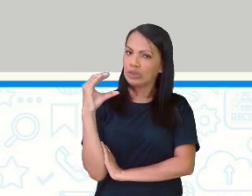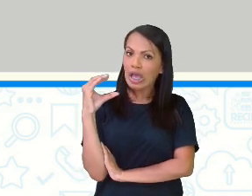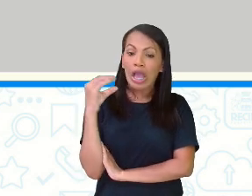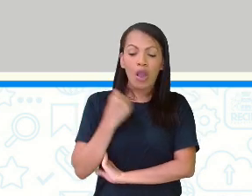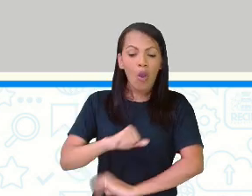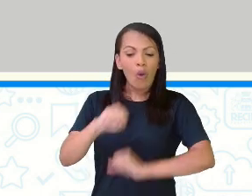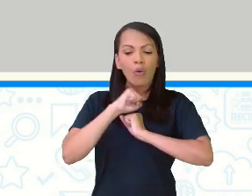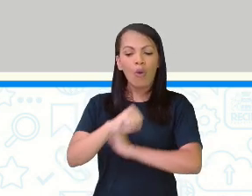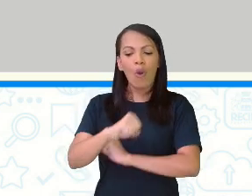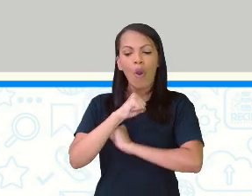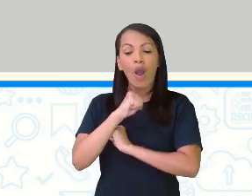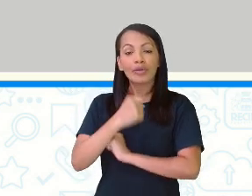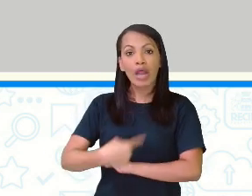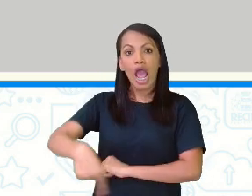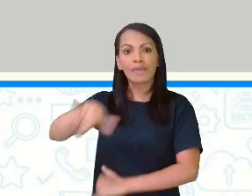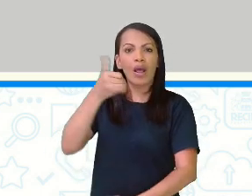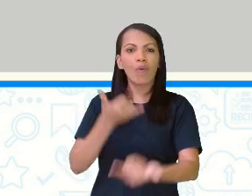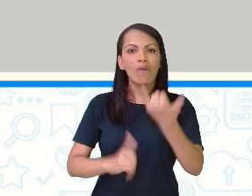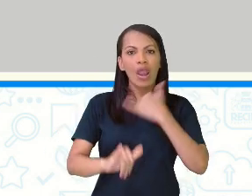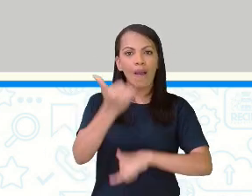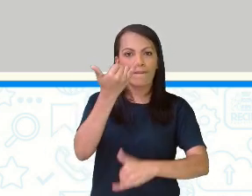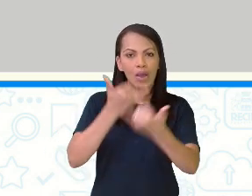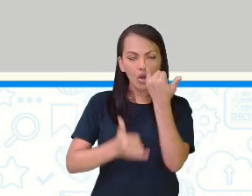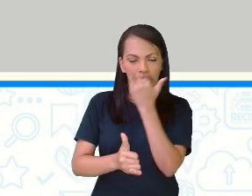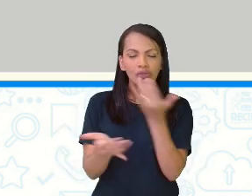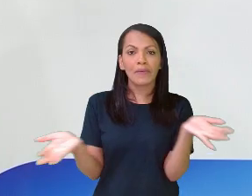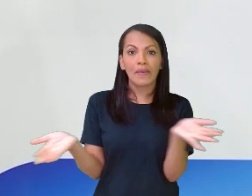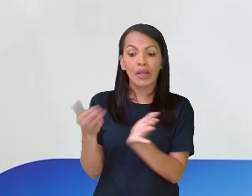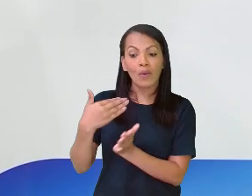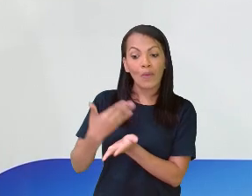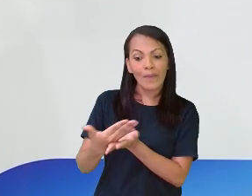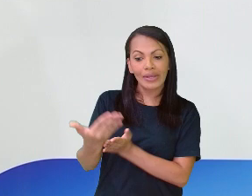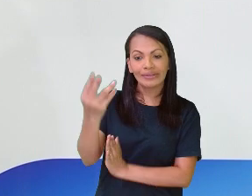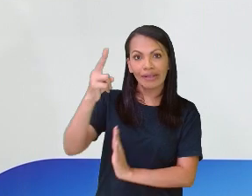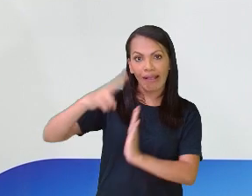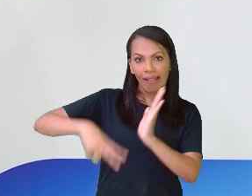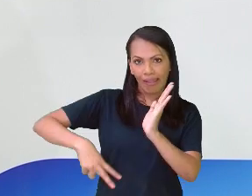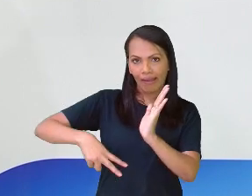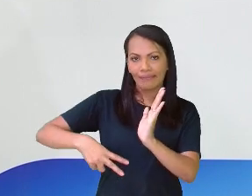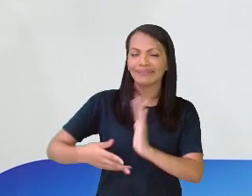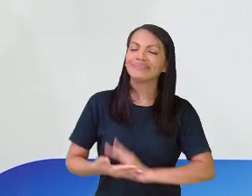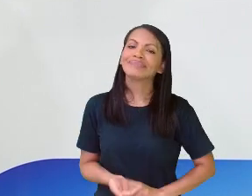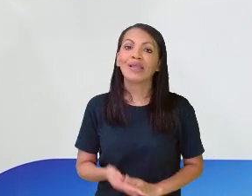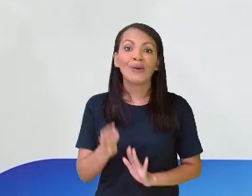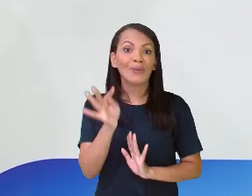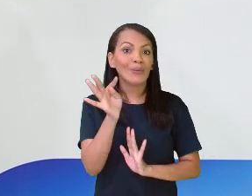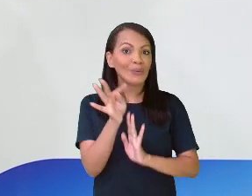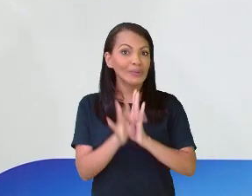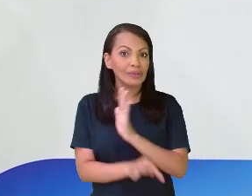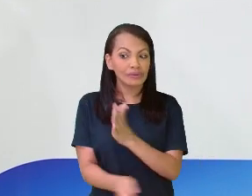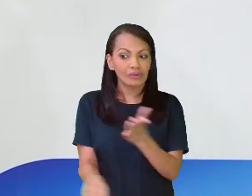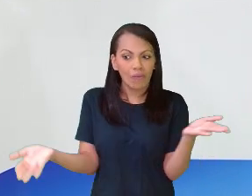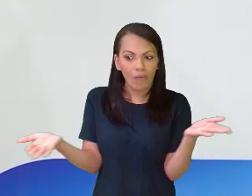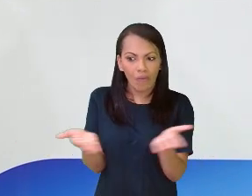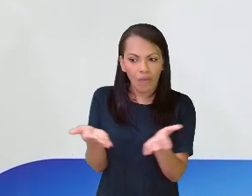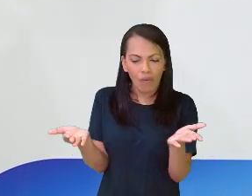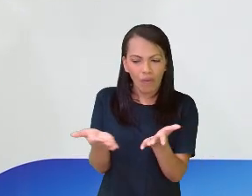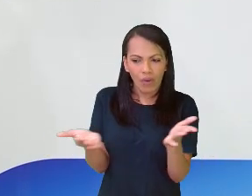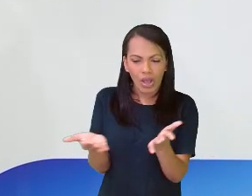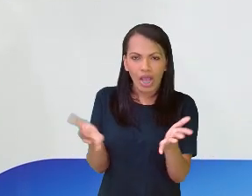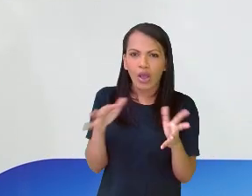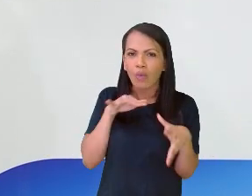possa começar a ler. E aí, olha, o nosso texto hoje, ele vai falar de um bichinho